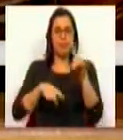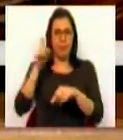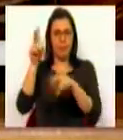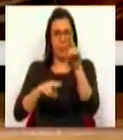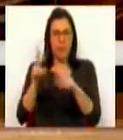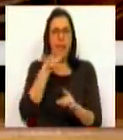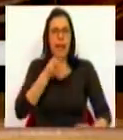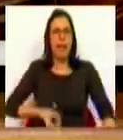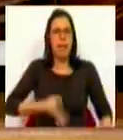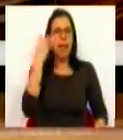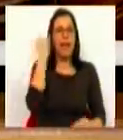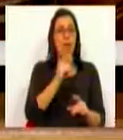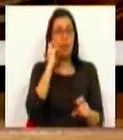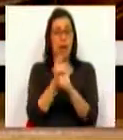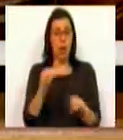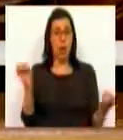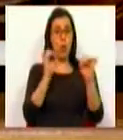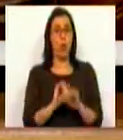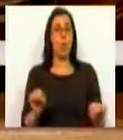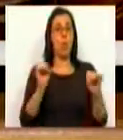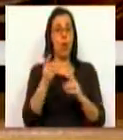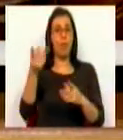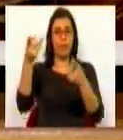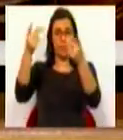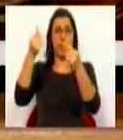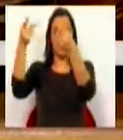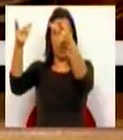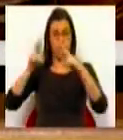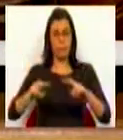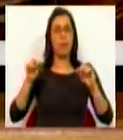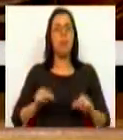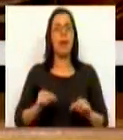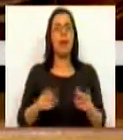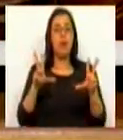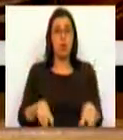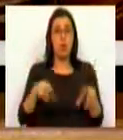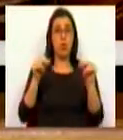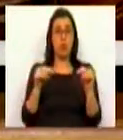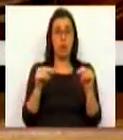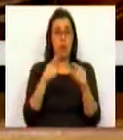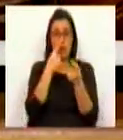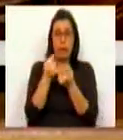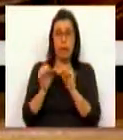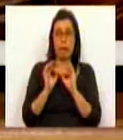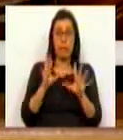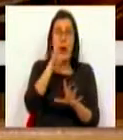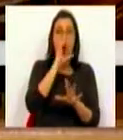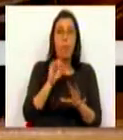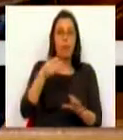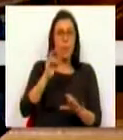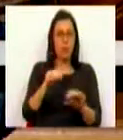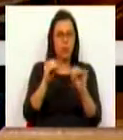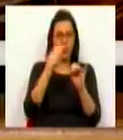com amnistia criminal e sem exigir o repatriamento de capitais, o que nunca aconteceu em exercícios semelhantes em governos